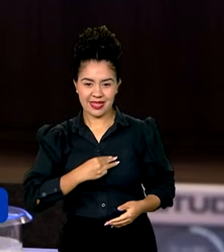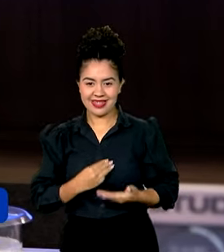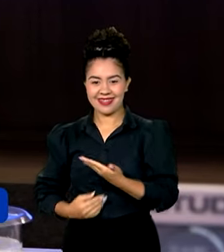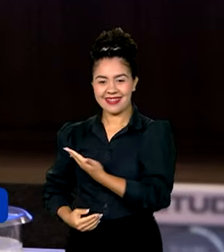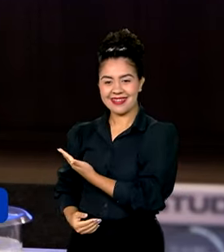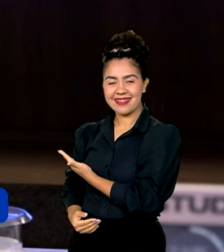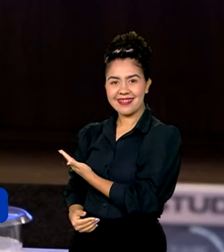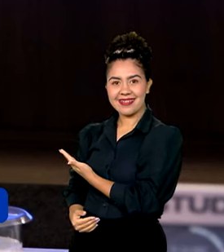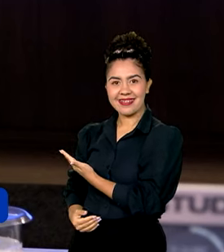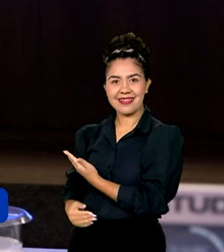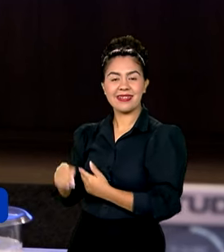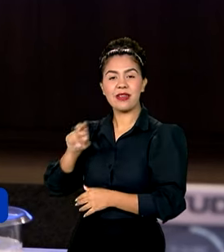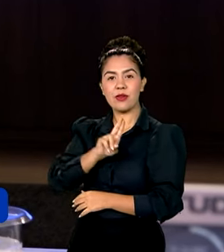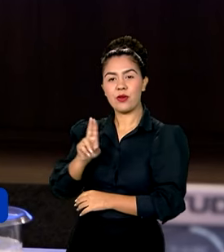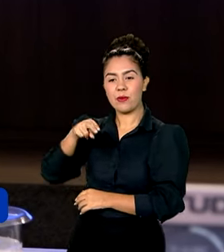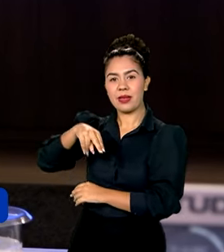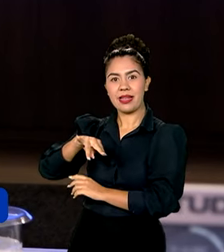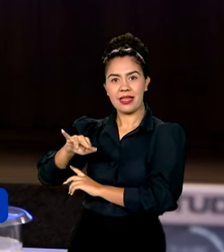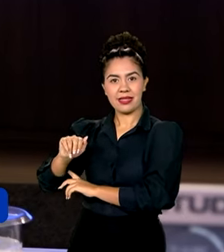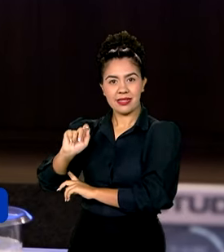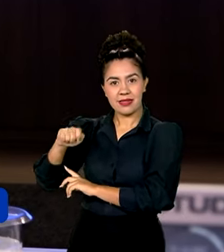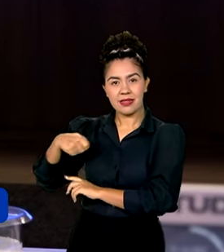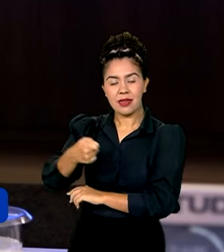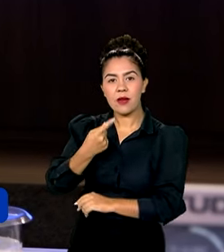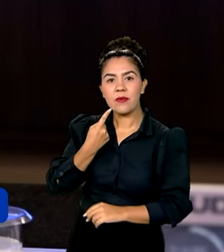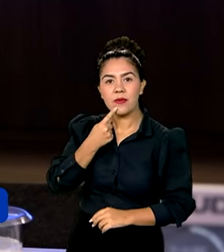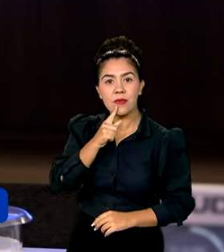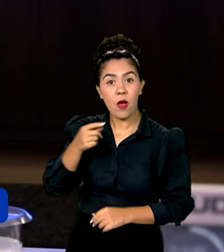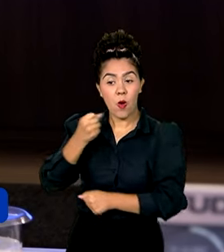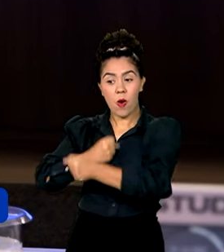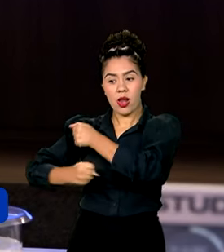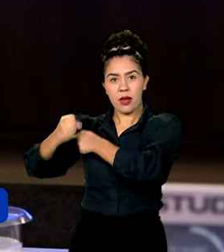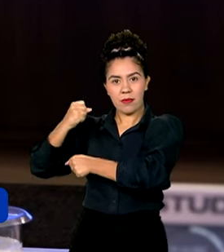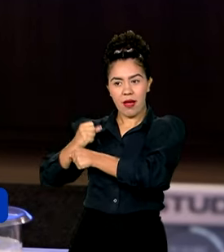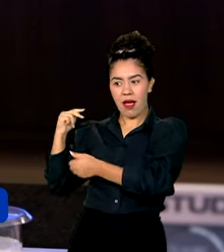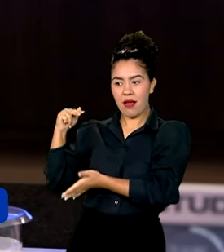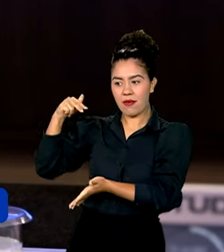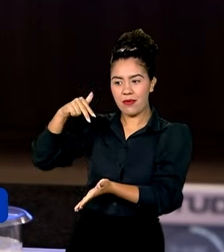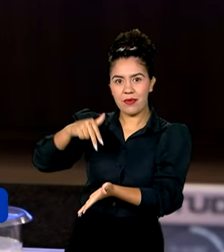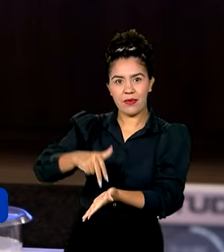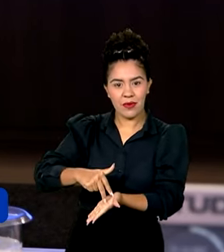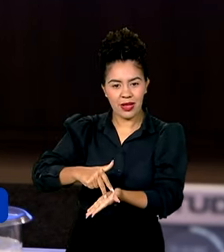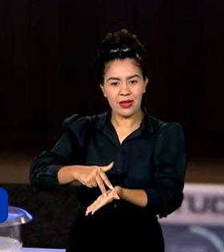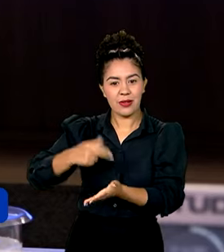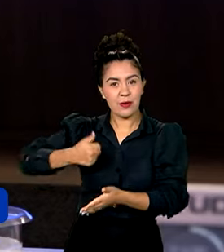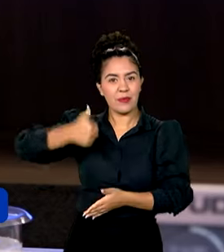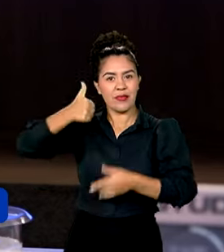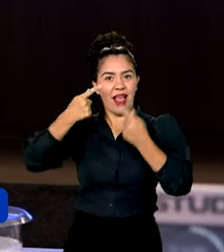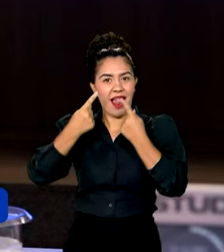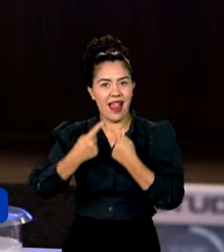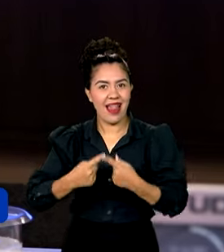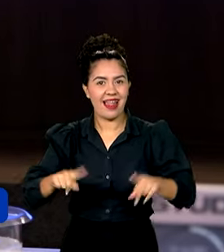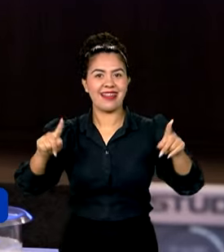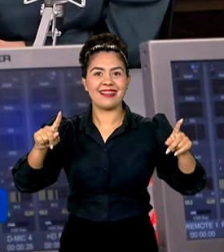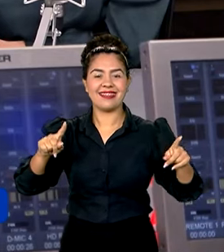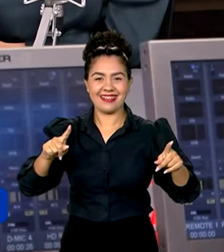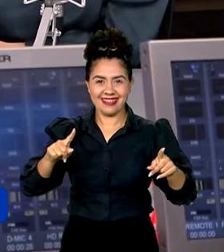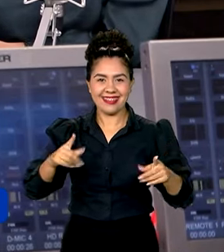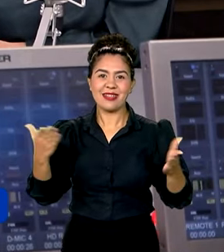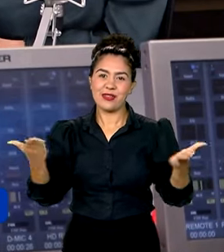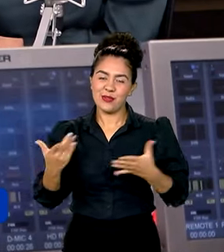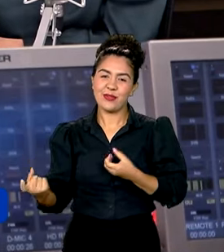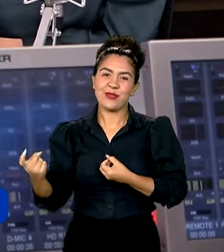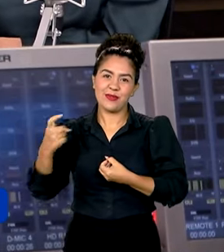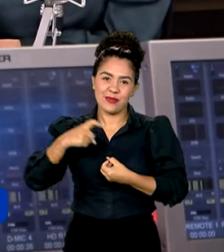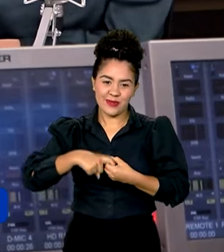Trindade a ministra esteve aqui no ano passado no nosso programa número um nosso programa de estreia nesse novo formato e retorna